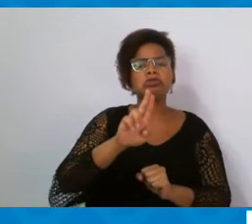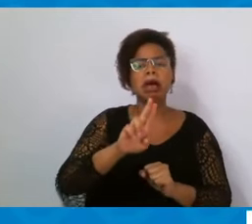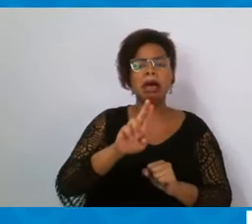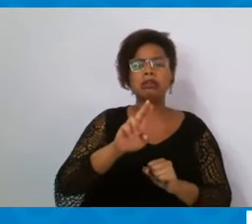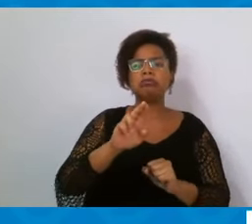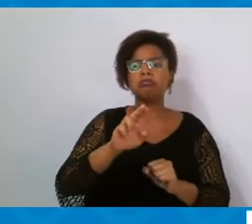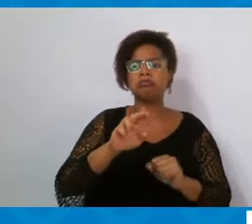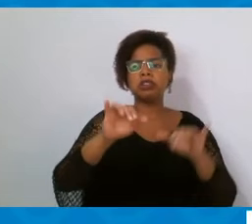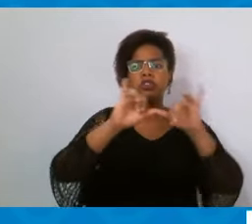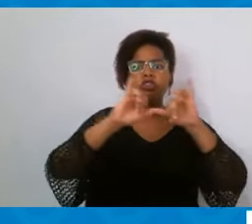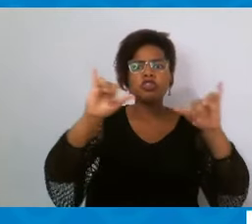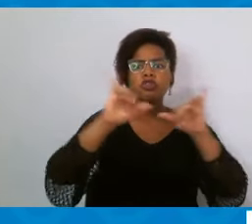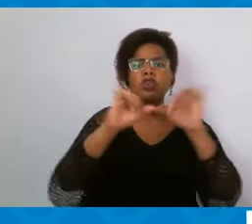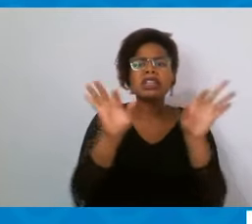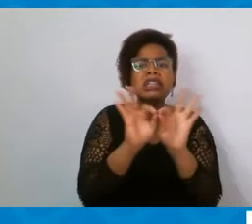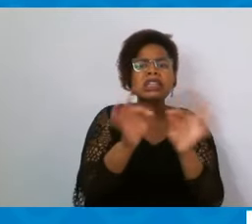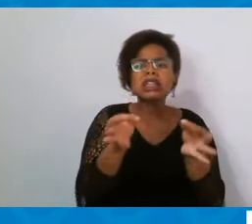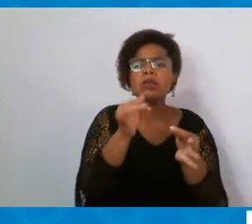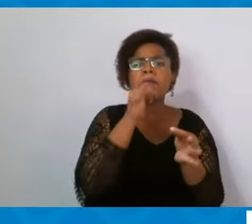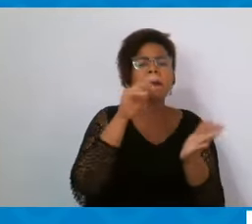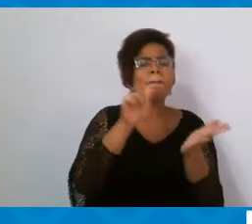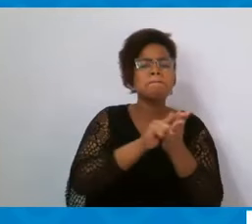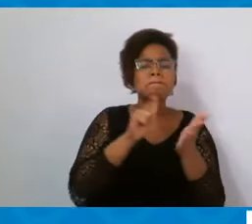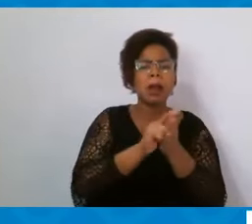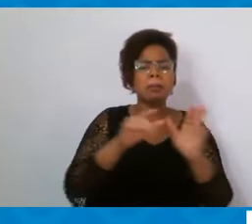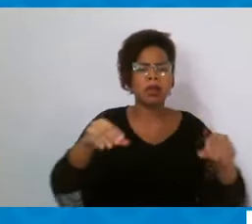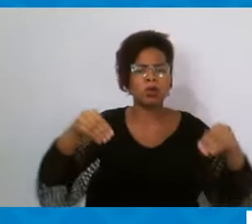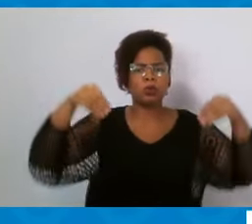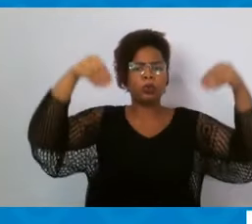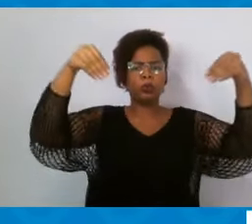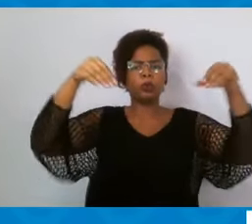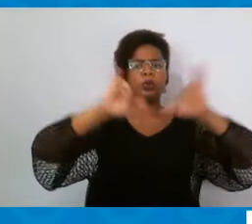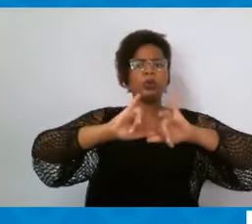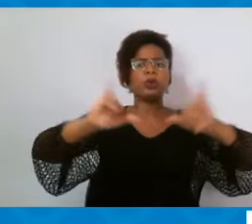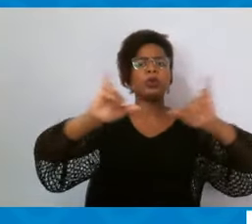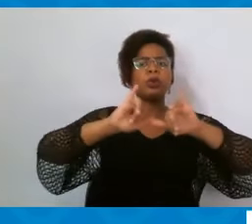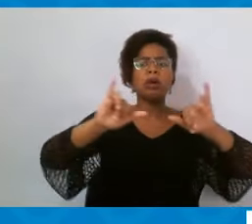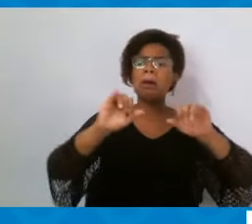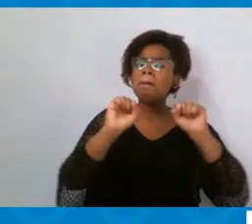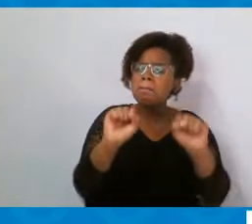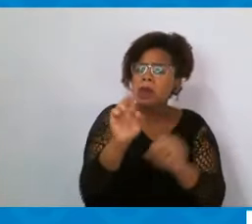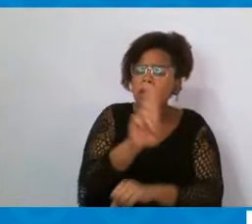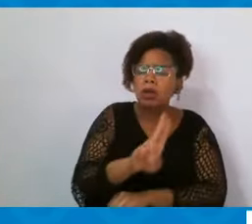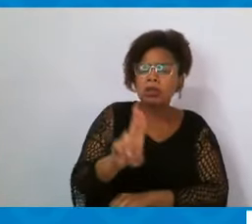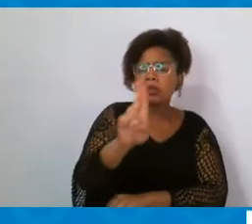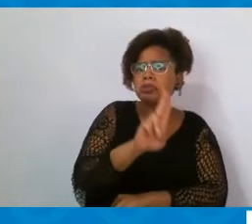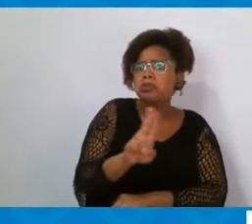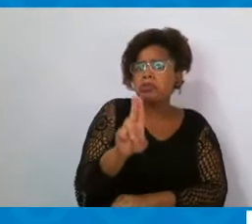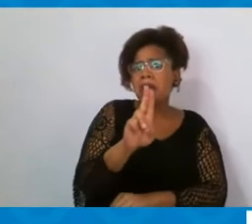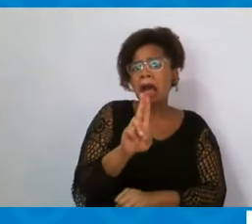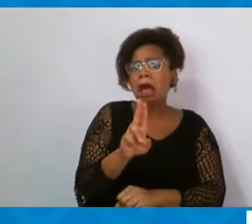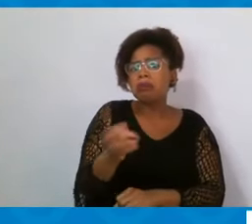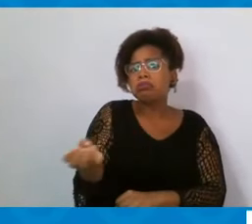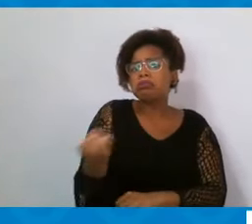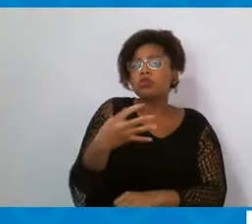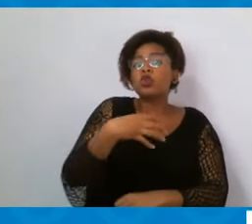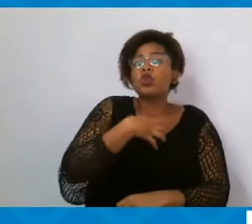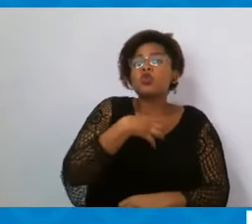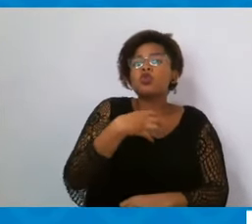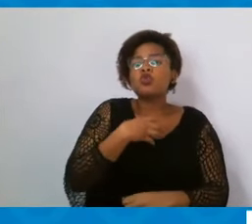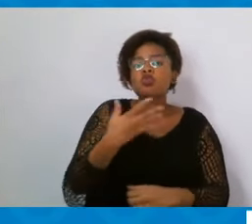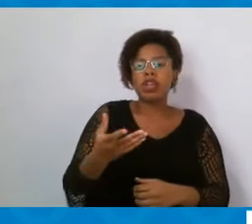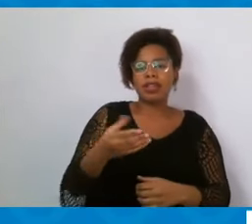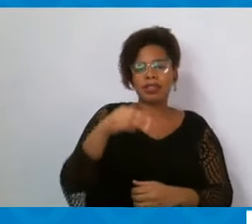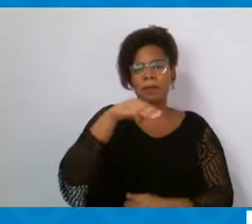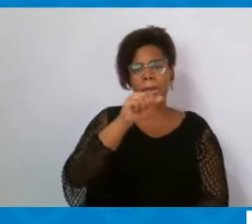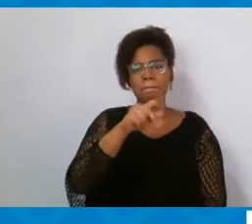comportamentos makers na escola. E eu vou dar um exemplo logo a seguir. Então, se esses artefatos ou processos